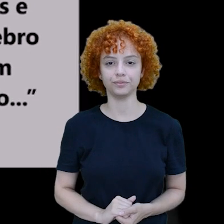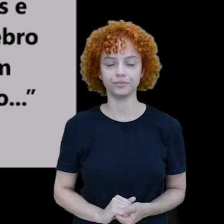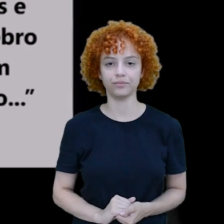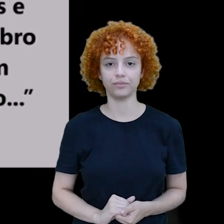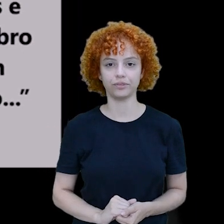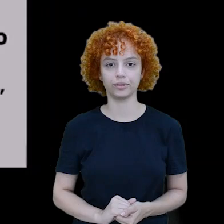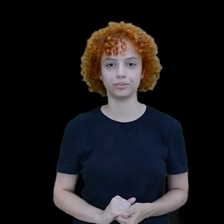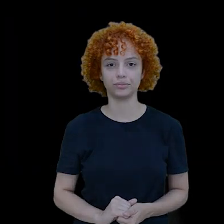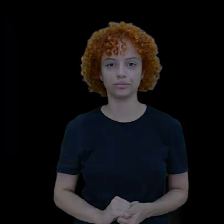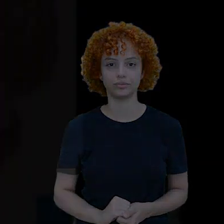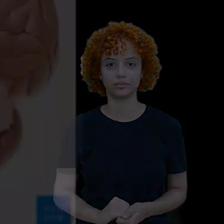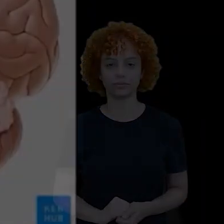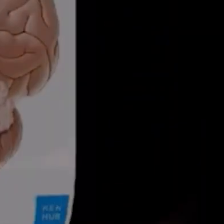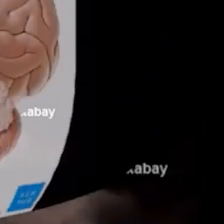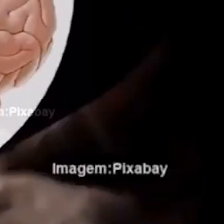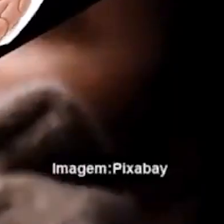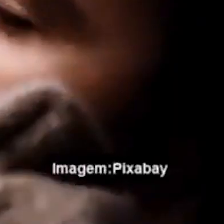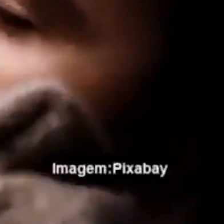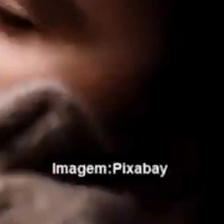12 semanas de gestação.